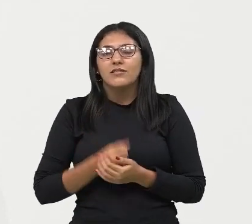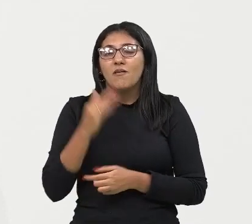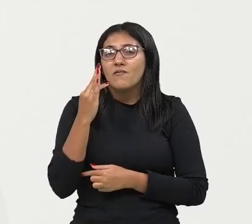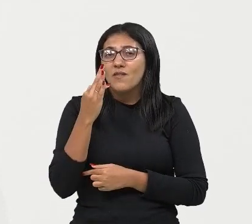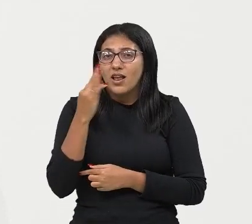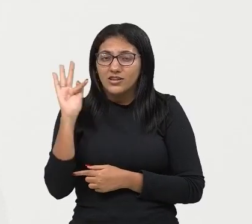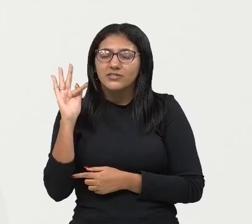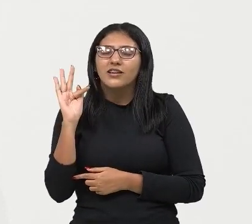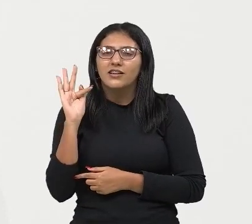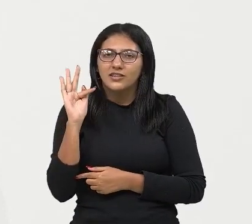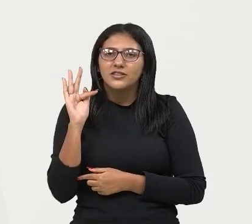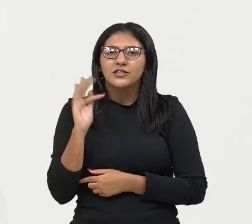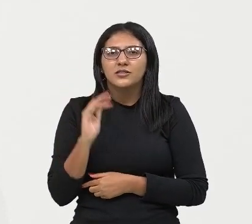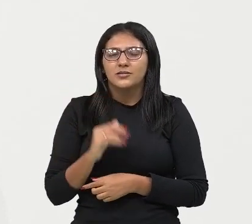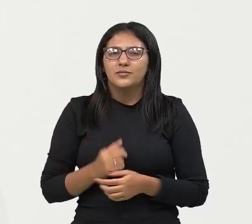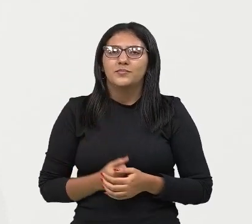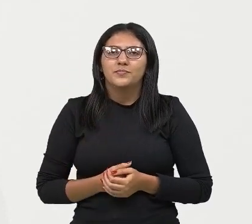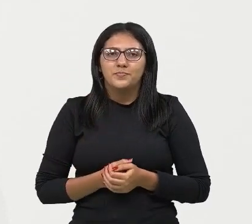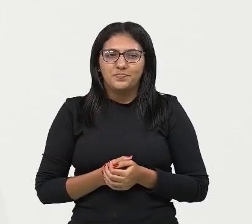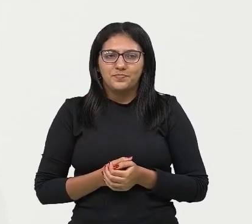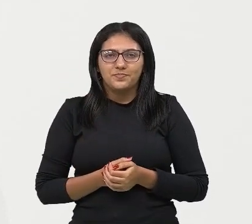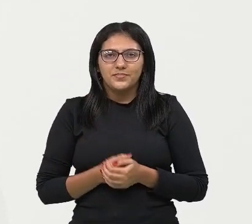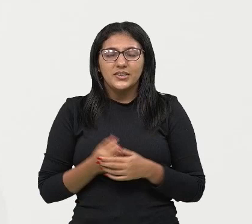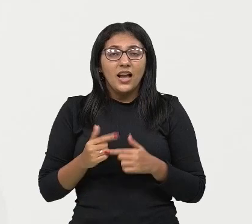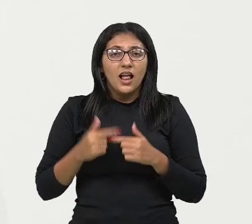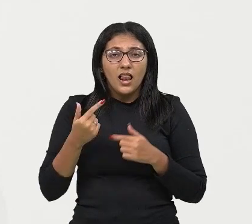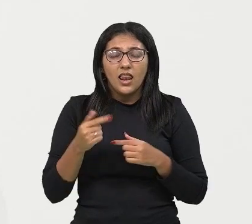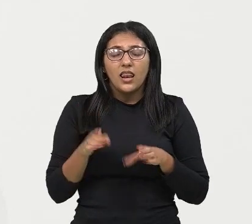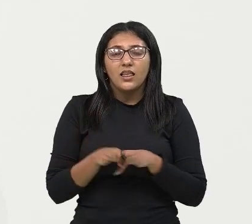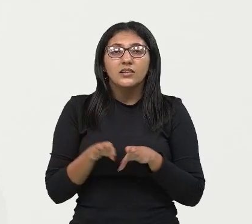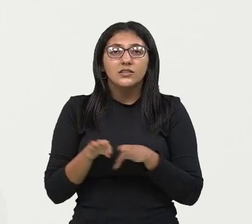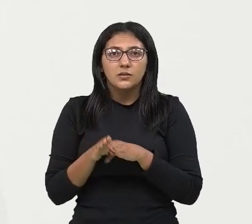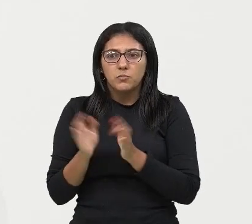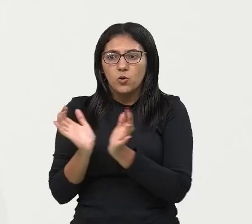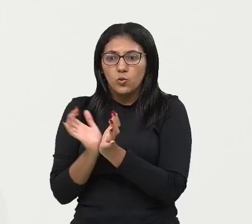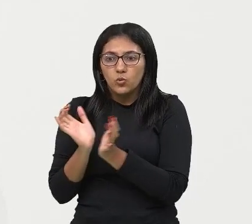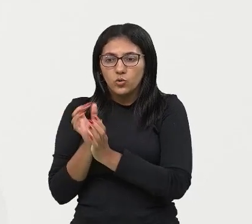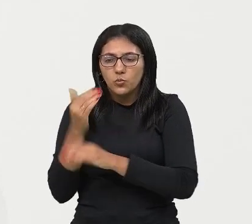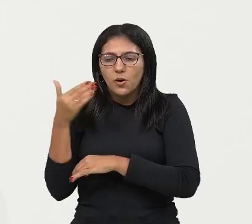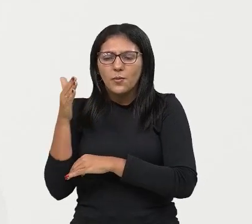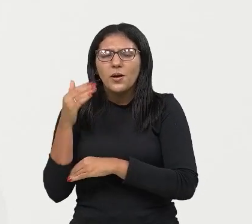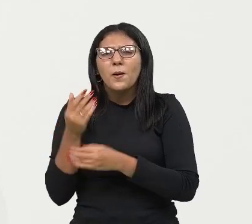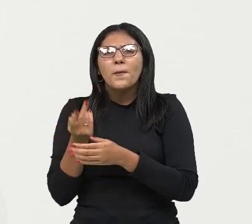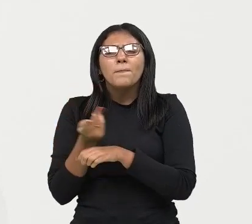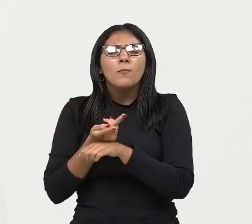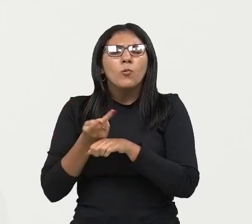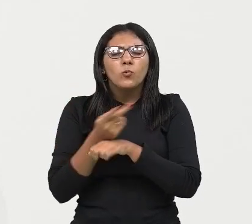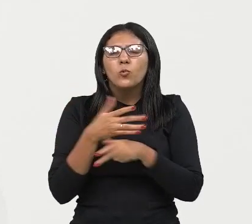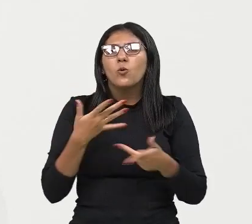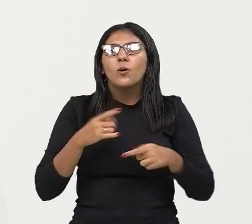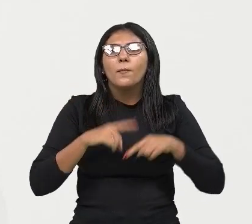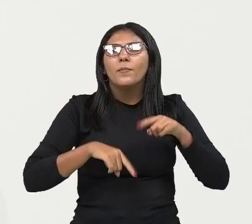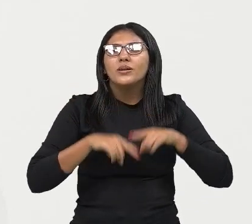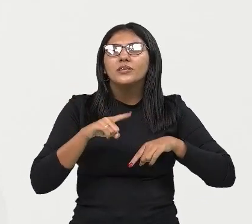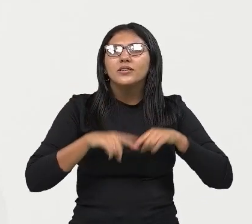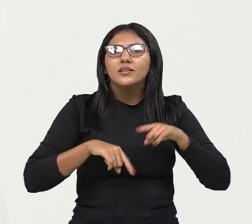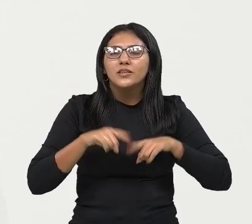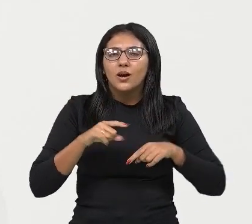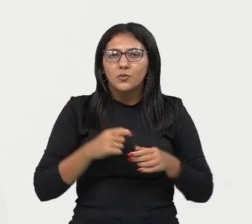os holandeses. Além disso, os bandeirantes, eles estavam em busca de quê? O que que eles queriam? Eles